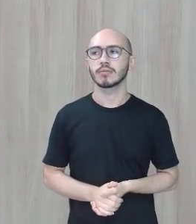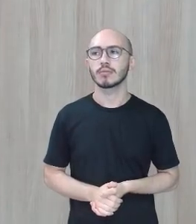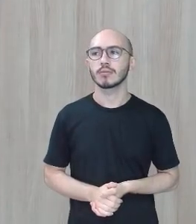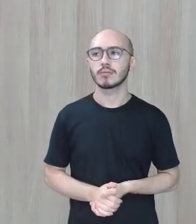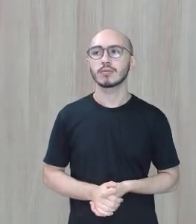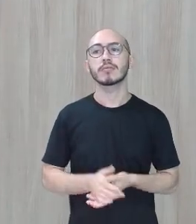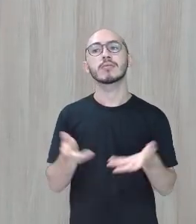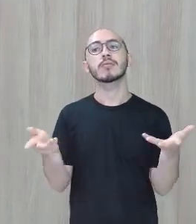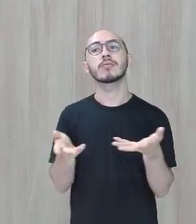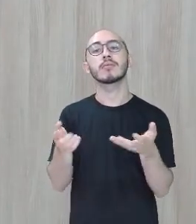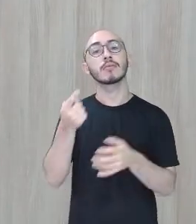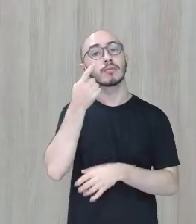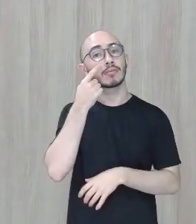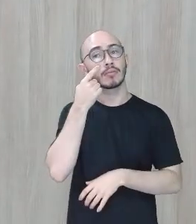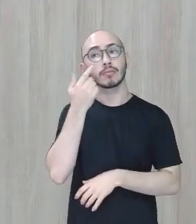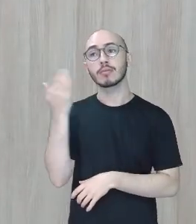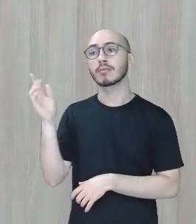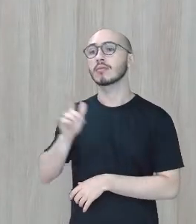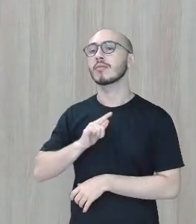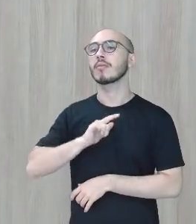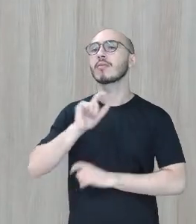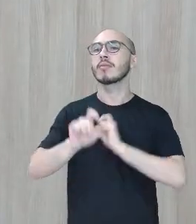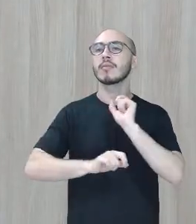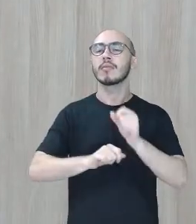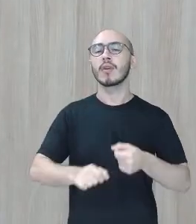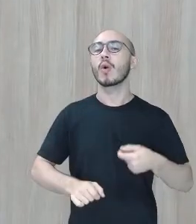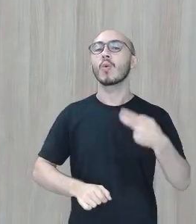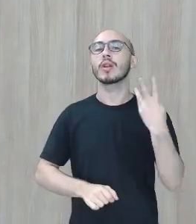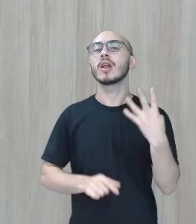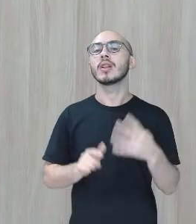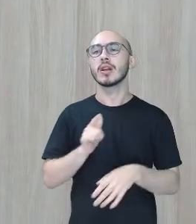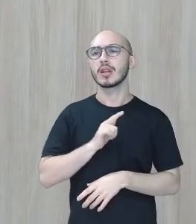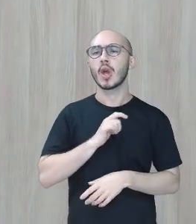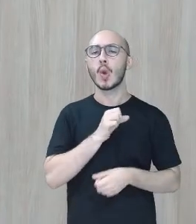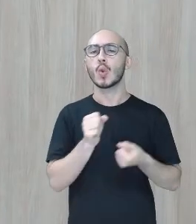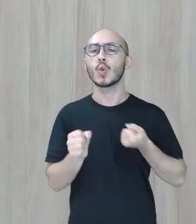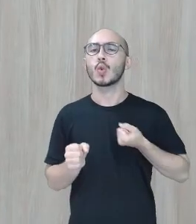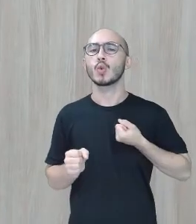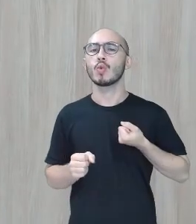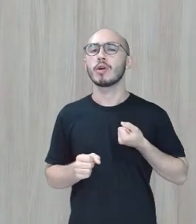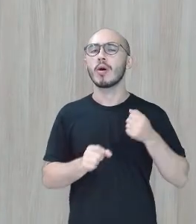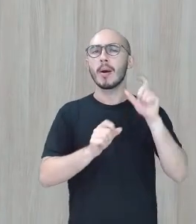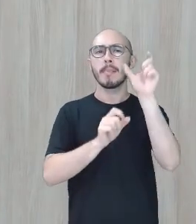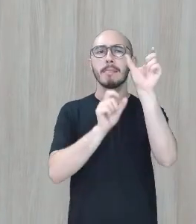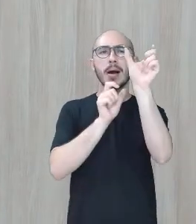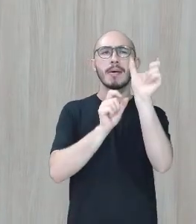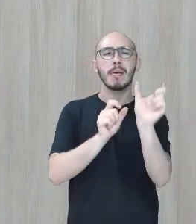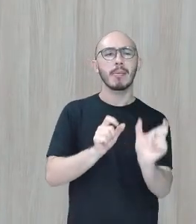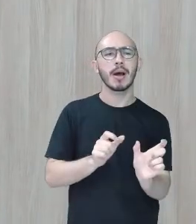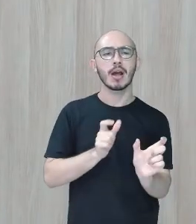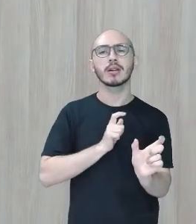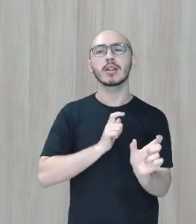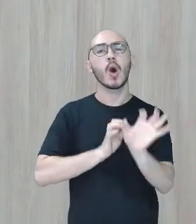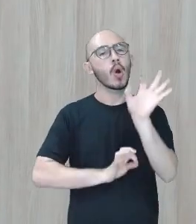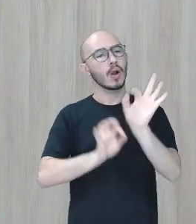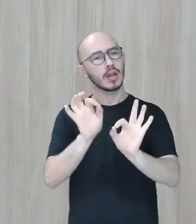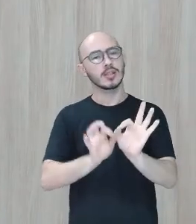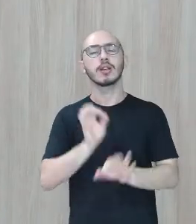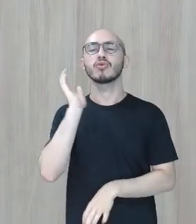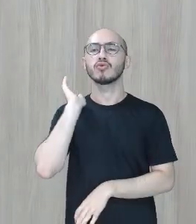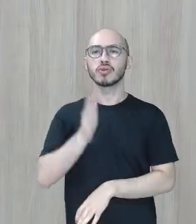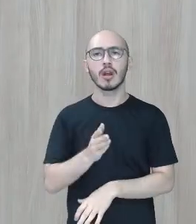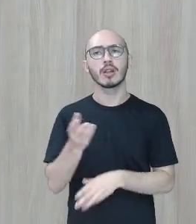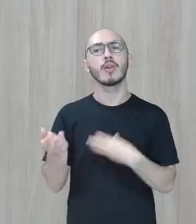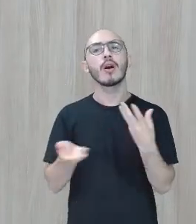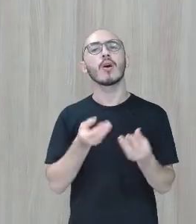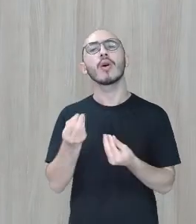observa aqui, ó, a gente tem os valores. Note que esses valores estão todos já em ordem crescente, certo? Então, o que é que